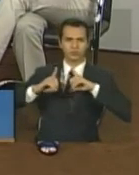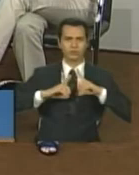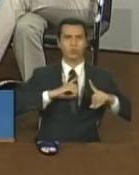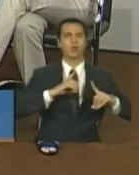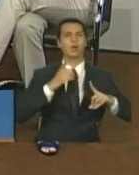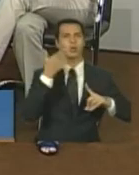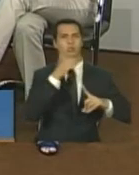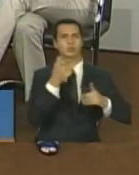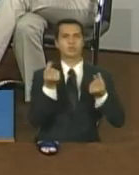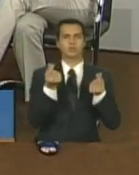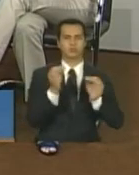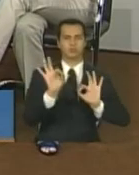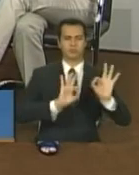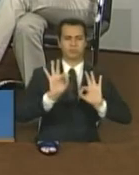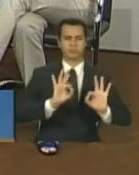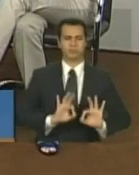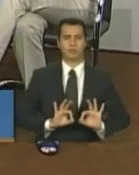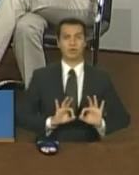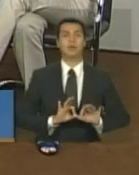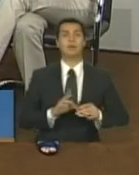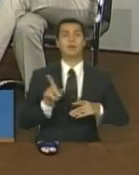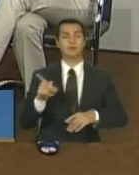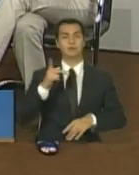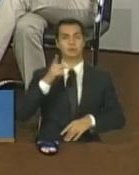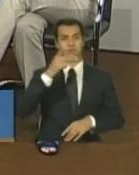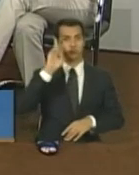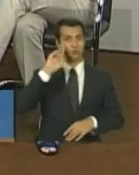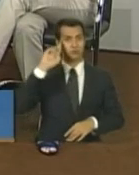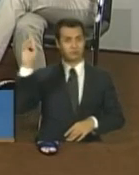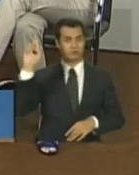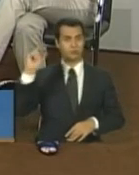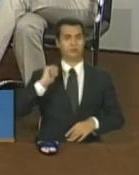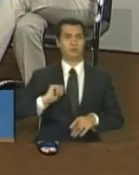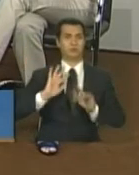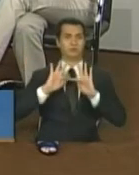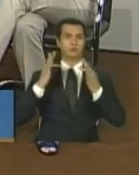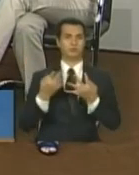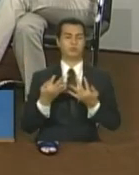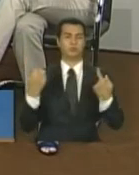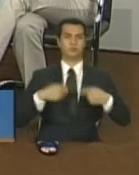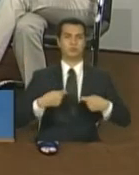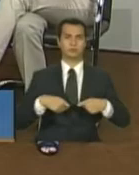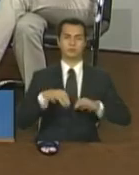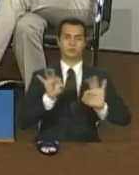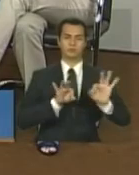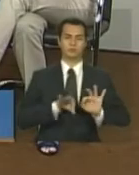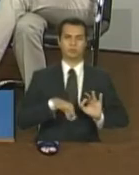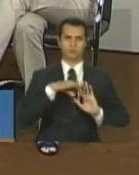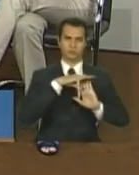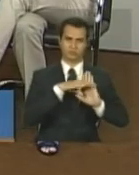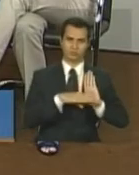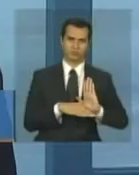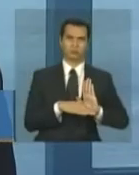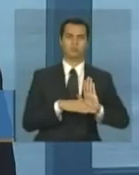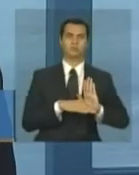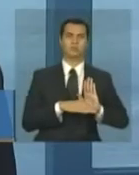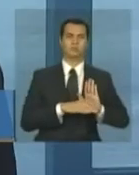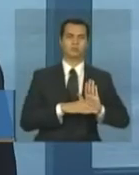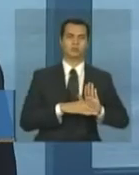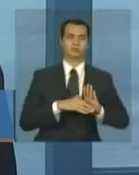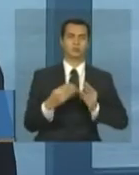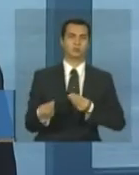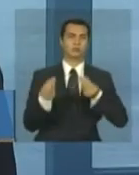dos recursos ele deve encaminhar é esse planejamento de acordo com a legislação para essas instâncias de controle social